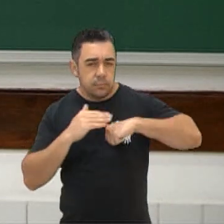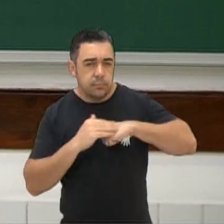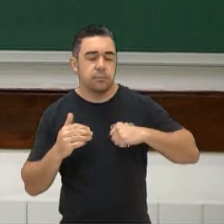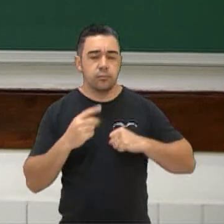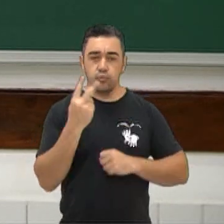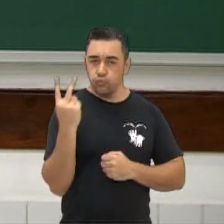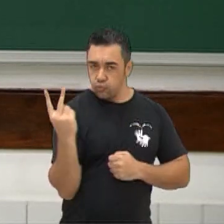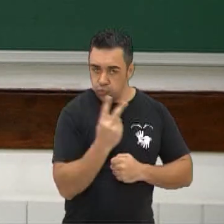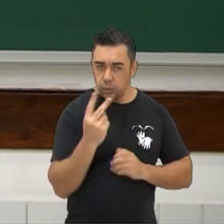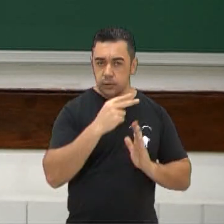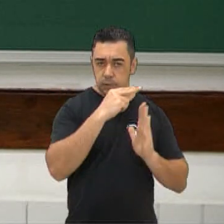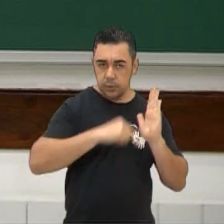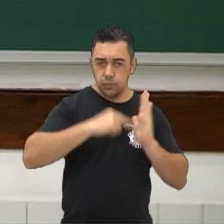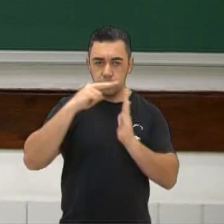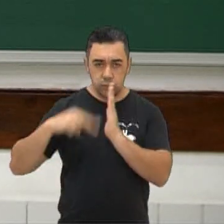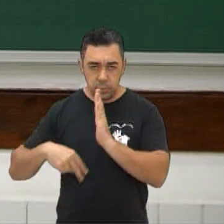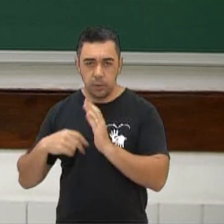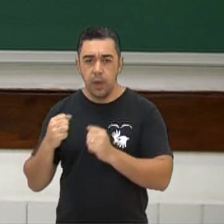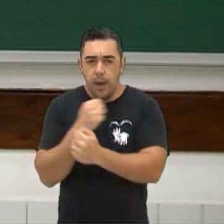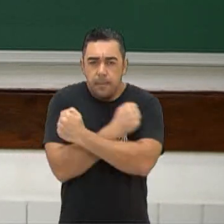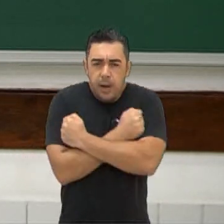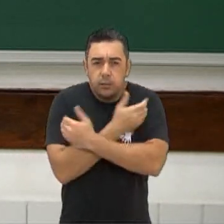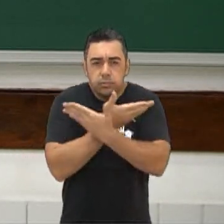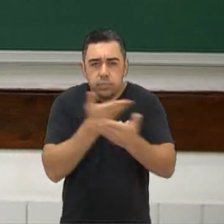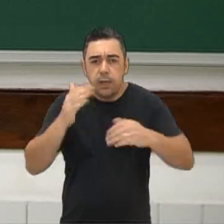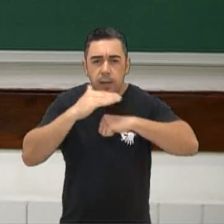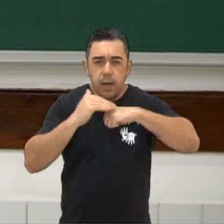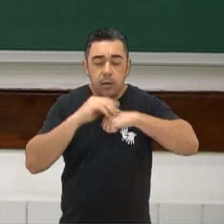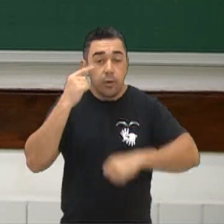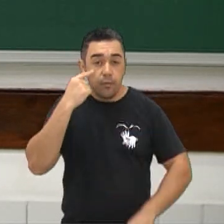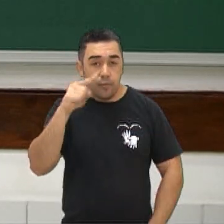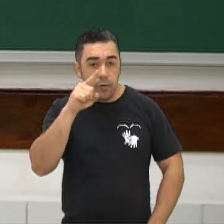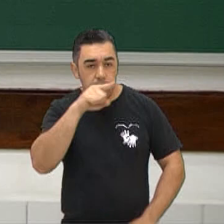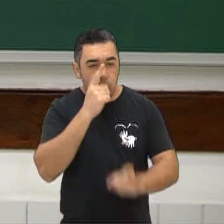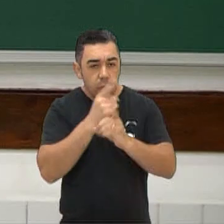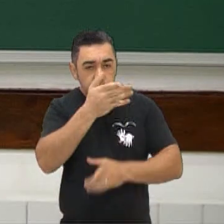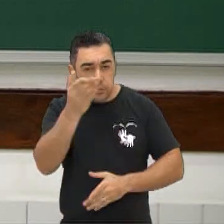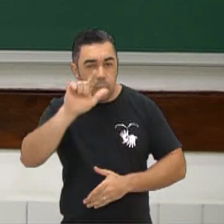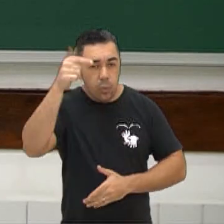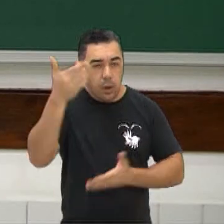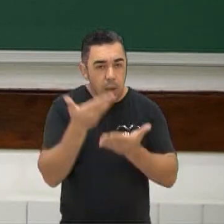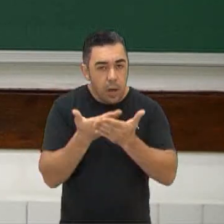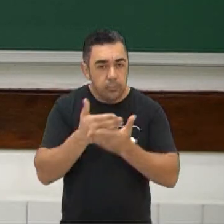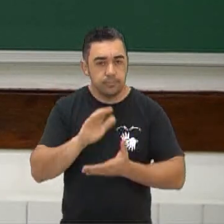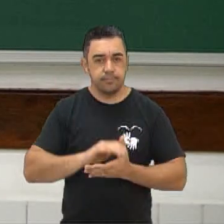duas obras-primas. Sempre deixo um abraço carinhoso em vocês. A gente se vê nas próximas aulas.